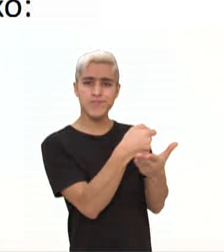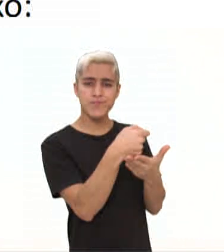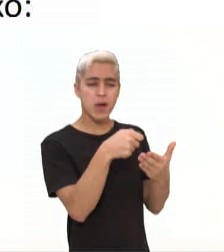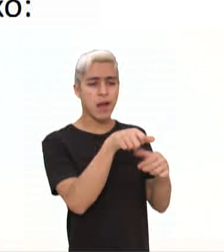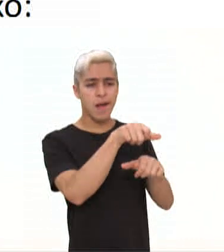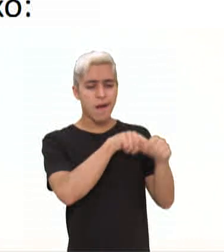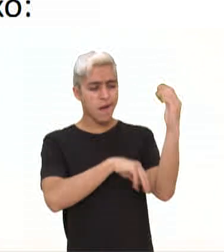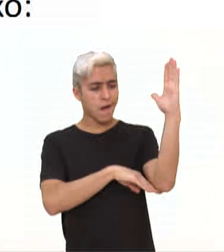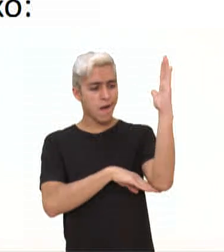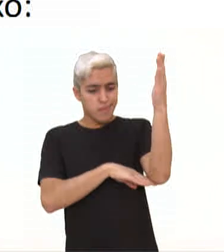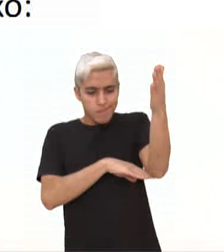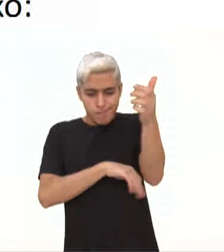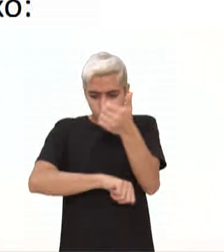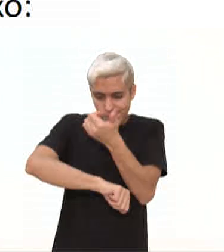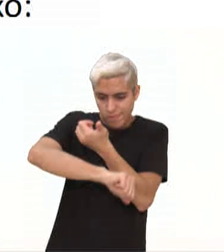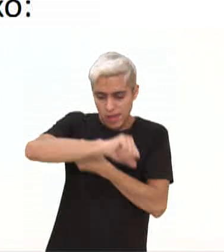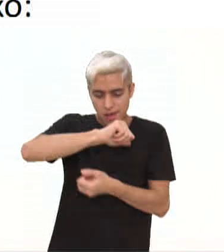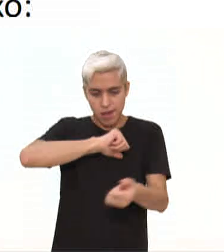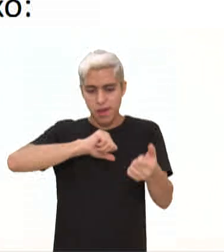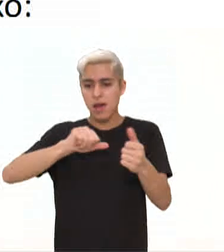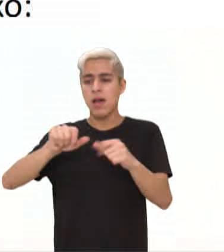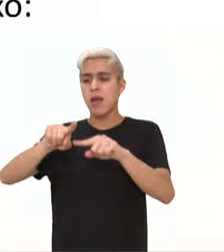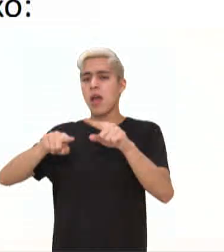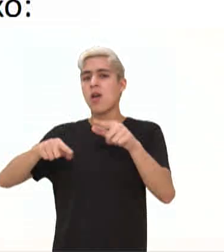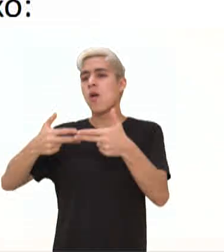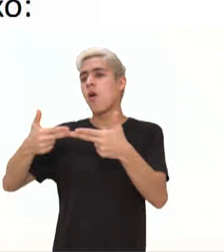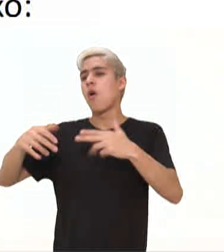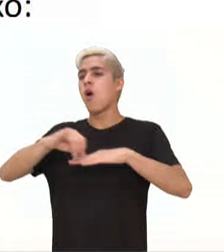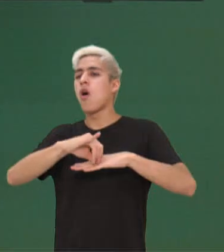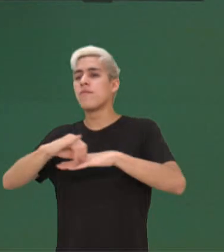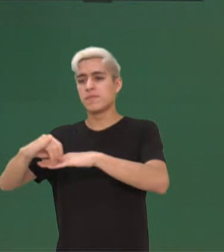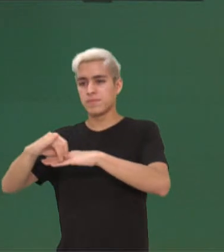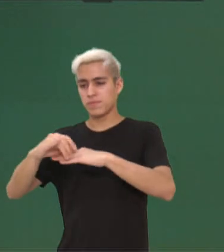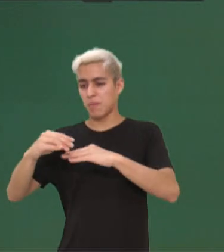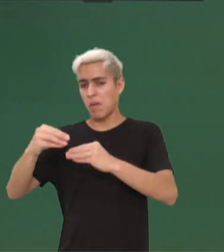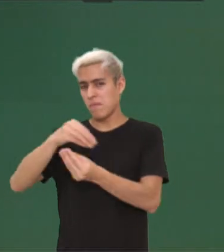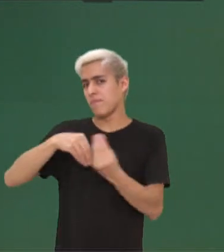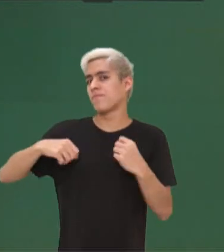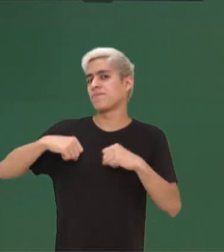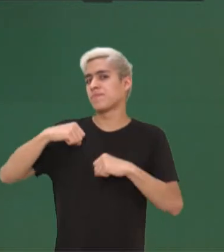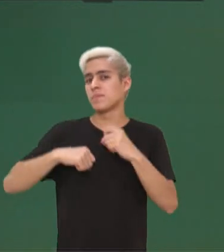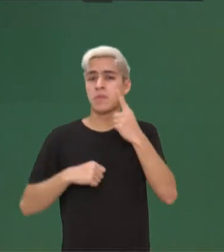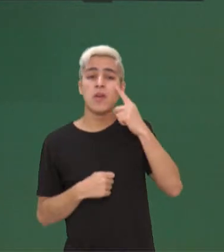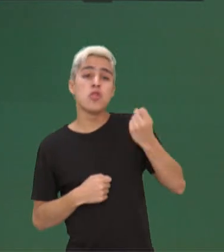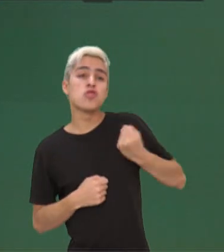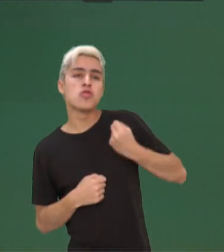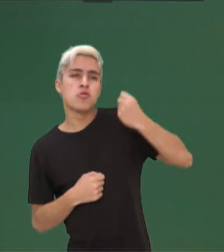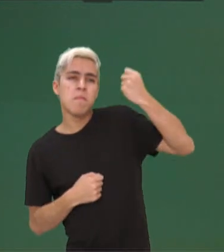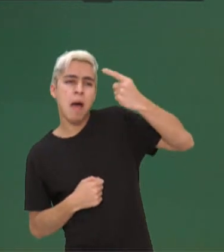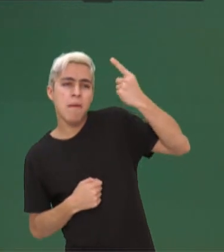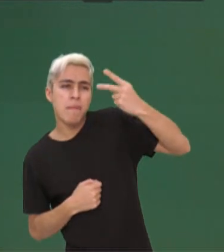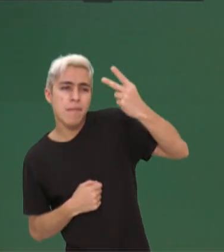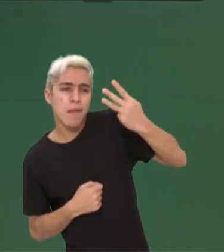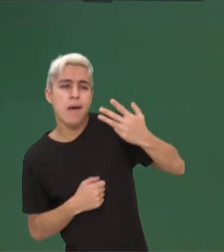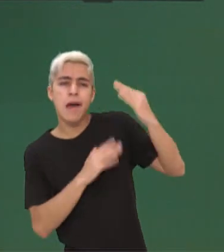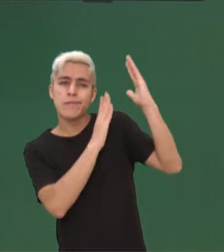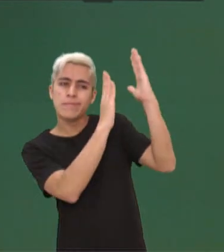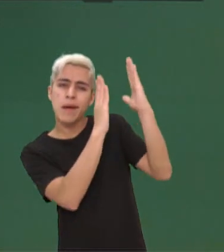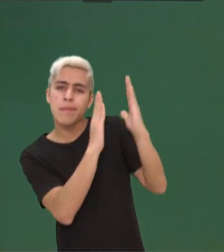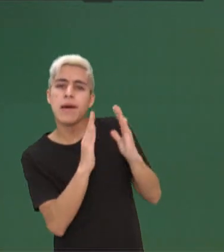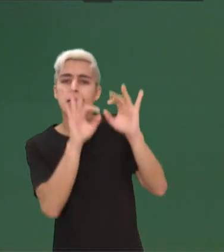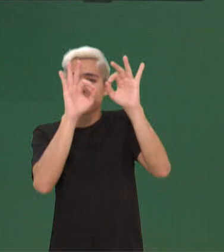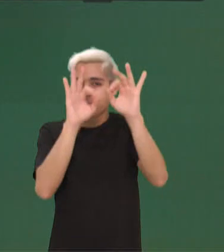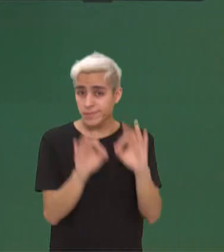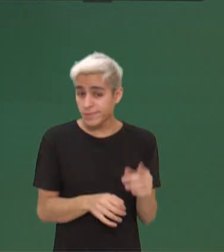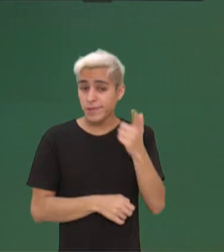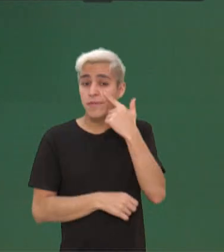móveis, que são produtos industrializados. Vamos fazer o que aqui? Numerar qual é a sequência correta e